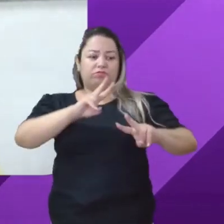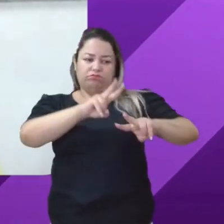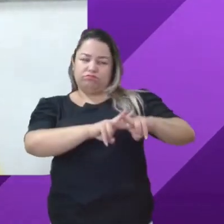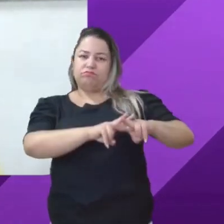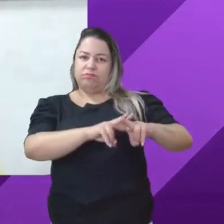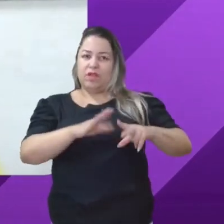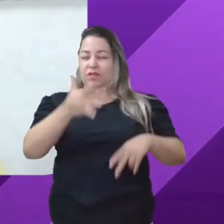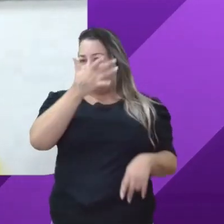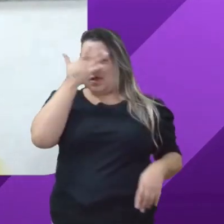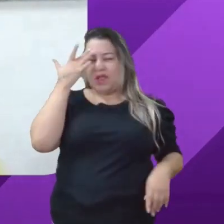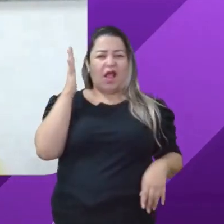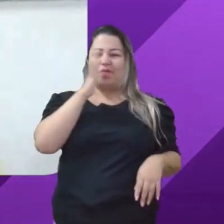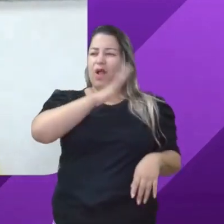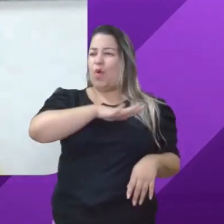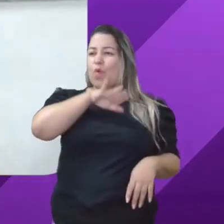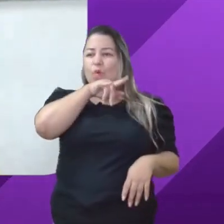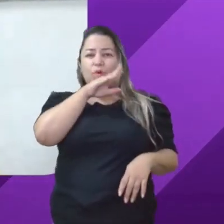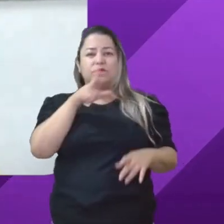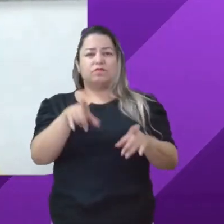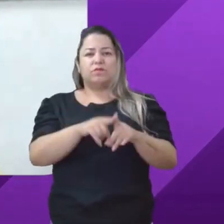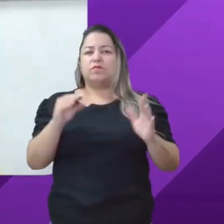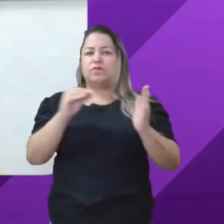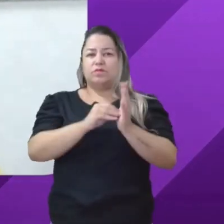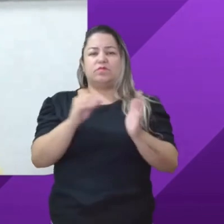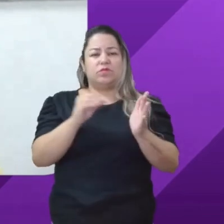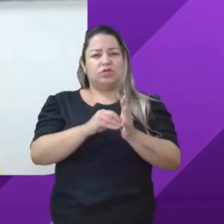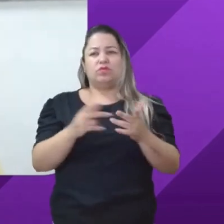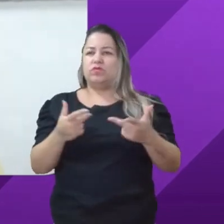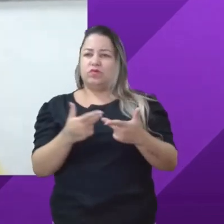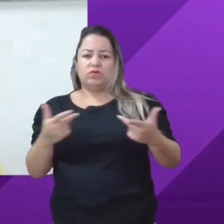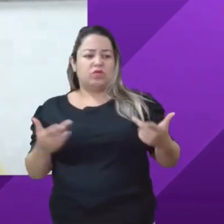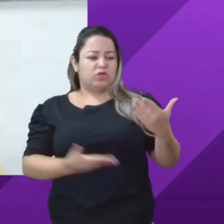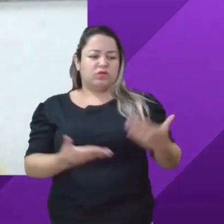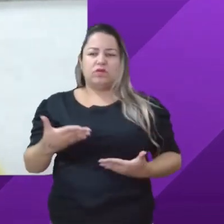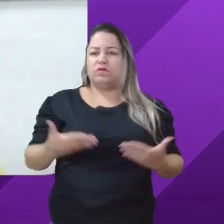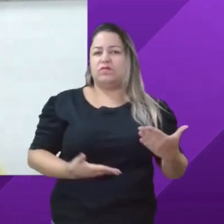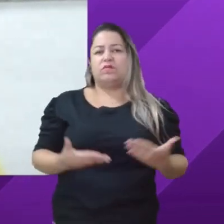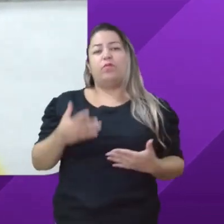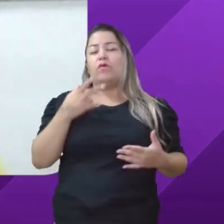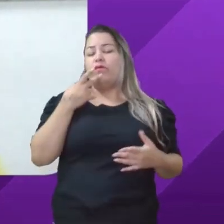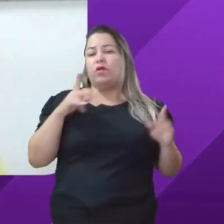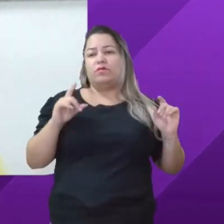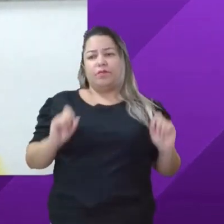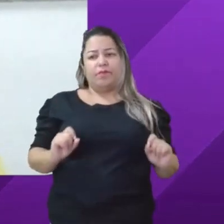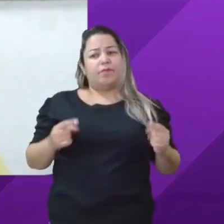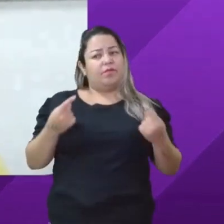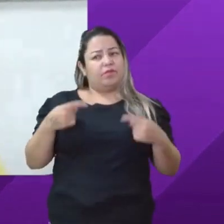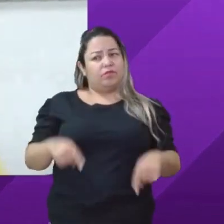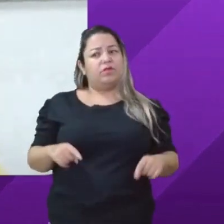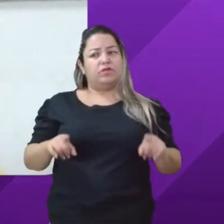pessoas, a má qualidade das vagas, o déficit de fornecimento de bens e serviços. Estamos falando aqui de